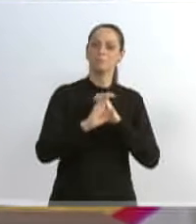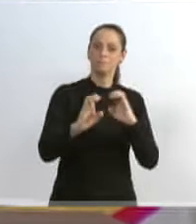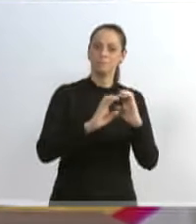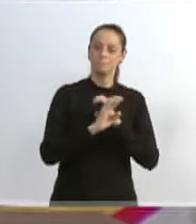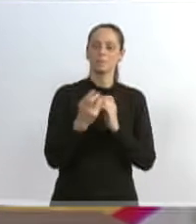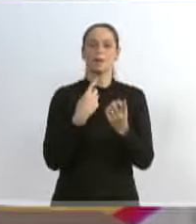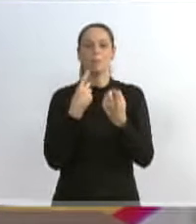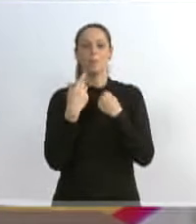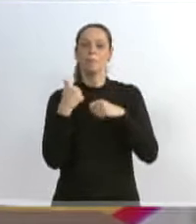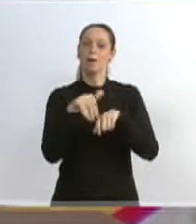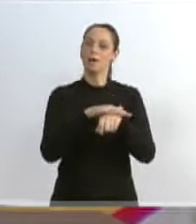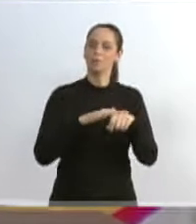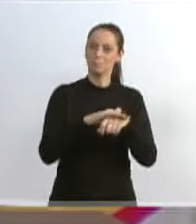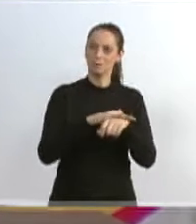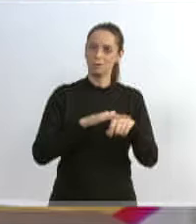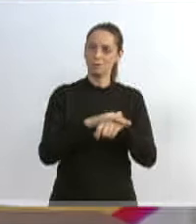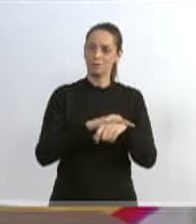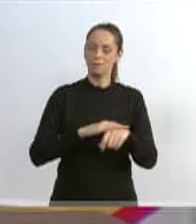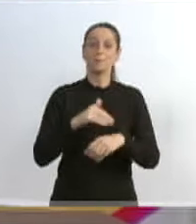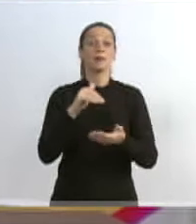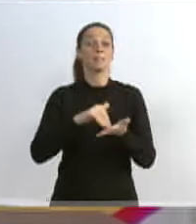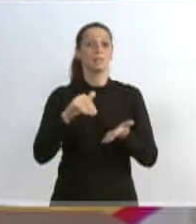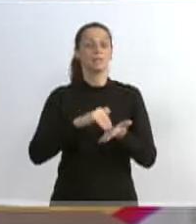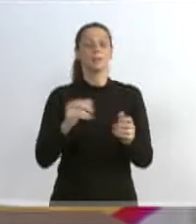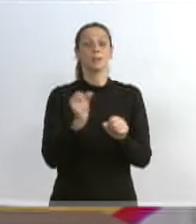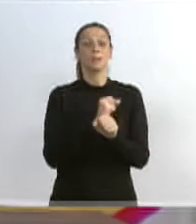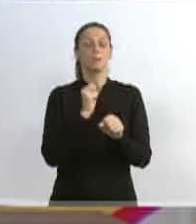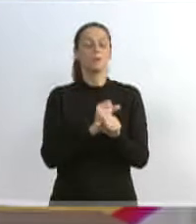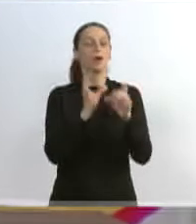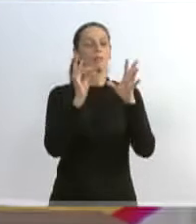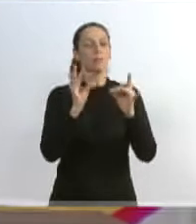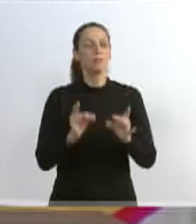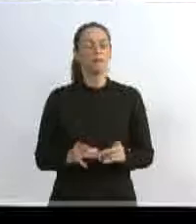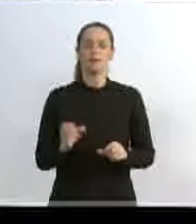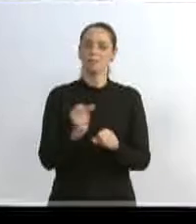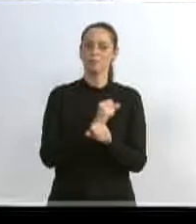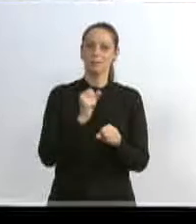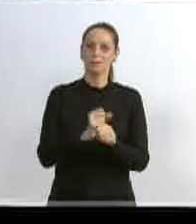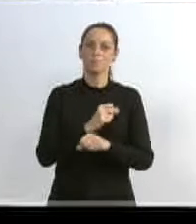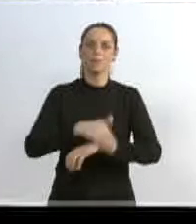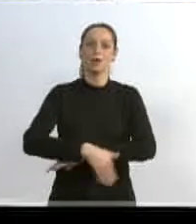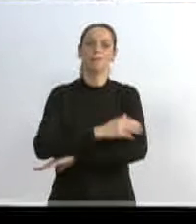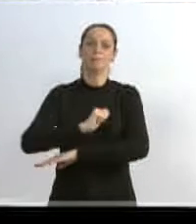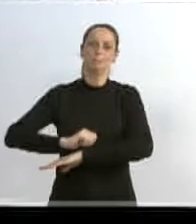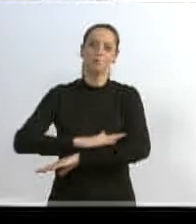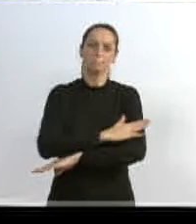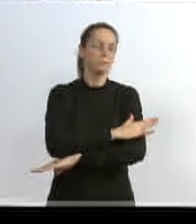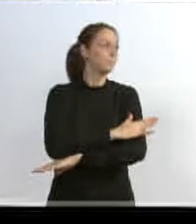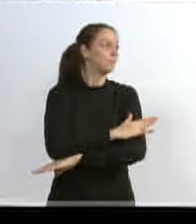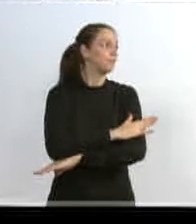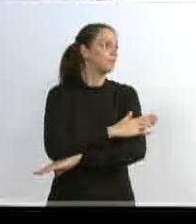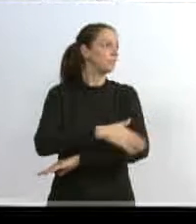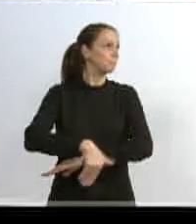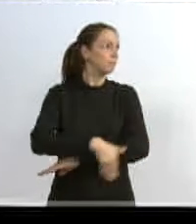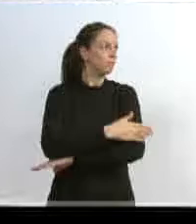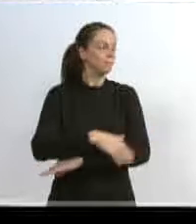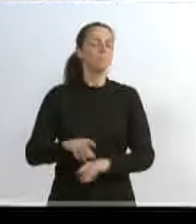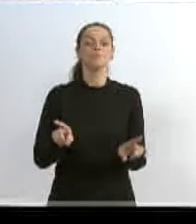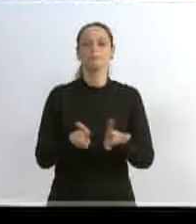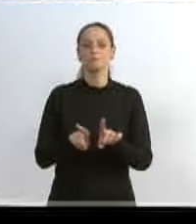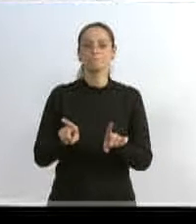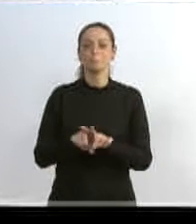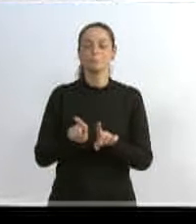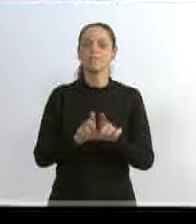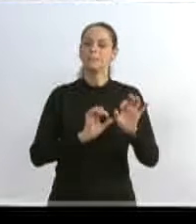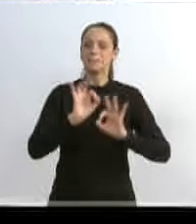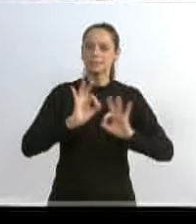conversa nossa cruzeiro andrey nossa ideia de obras sobre o os detalhes da obra de pavimentação nessa rua e ajustes ajustes